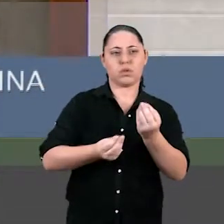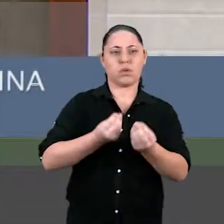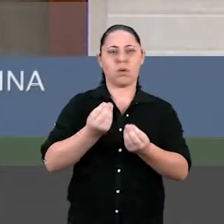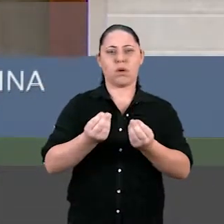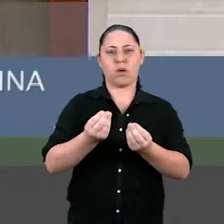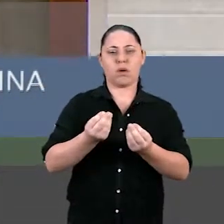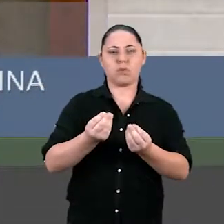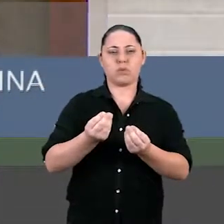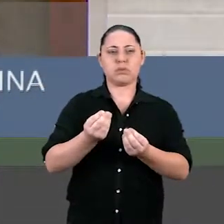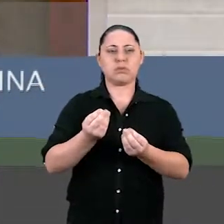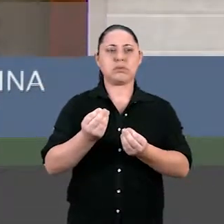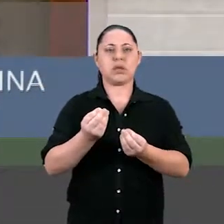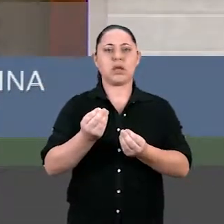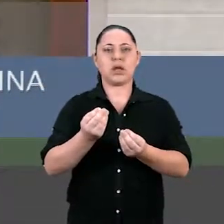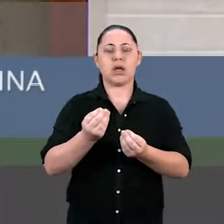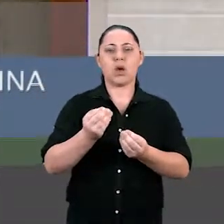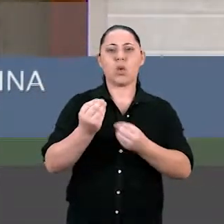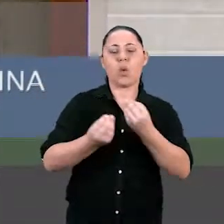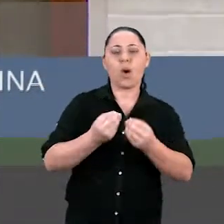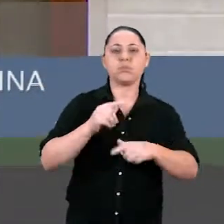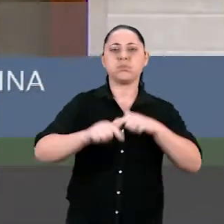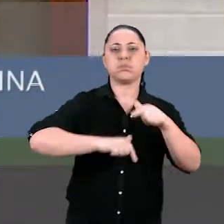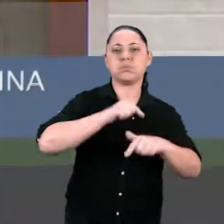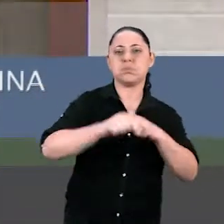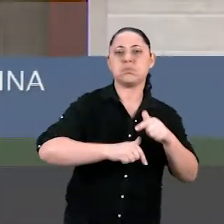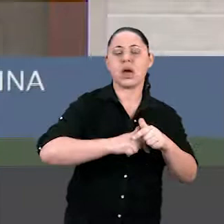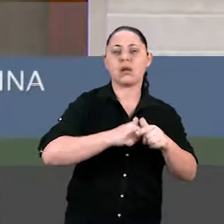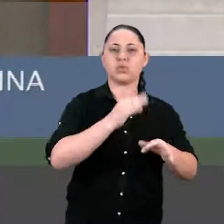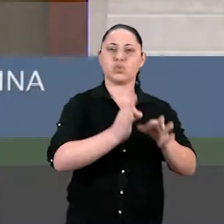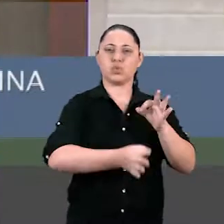sentido contramajoritário, no sentido